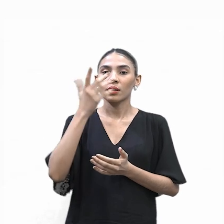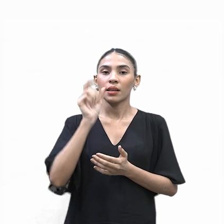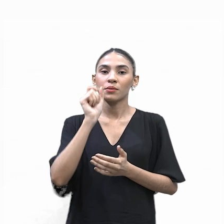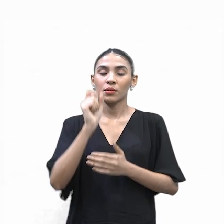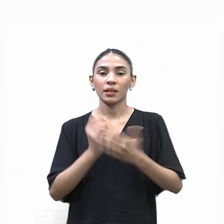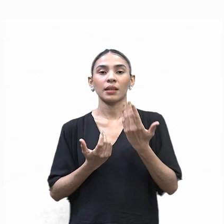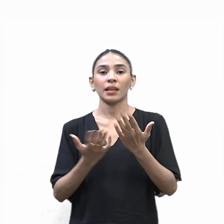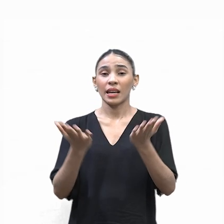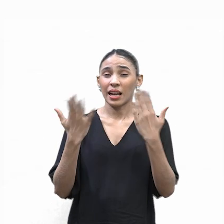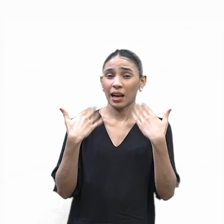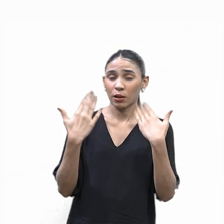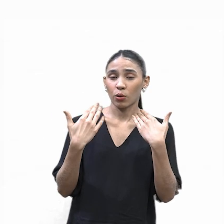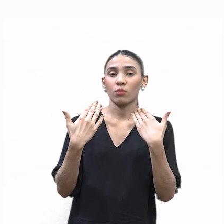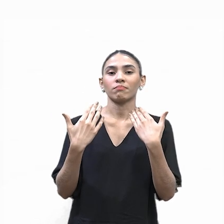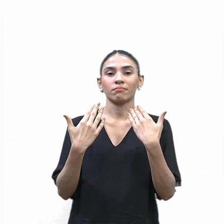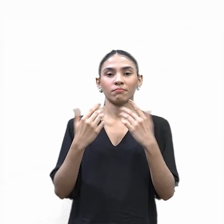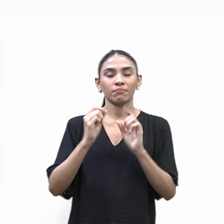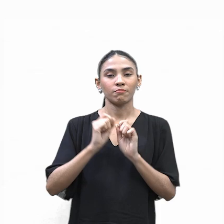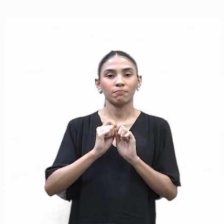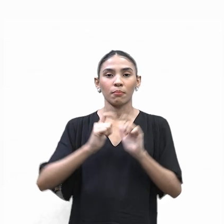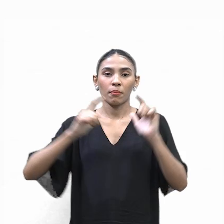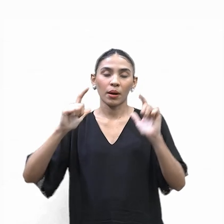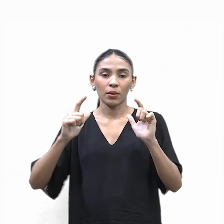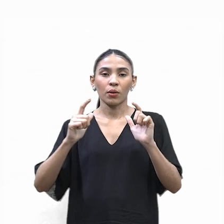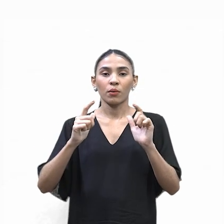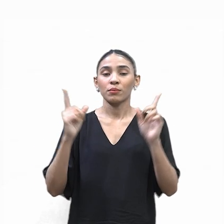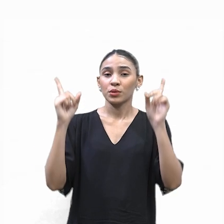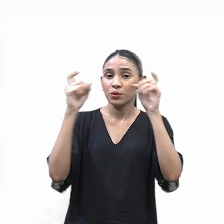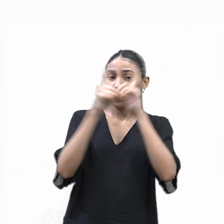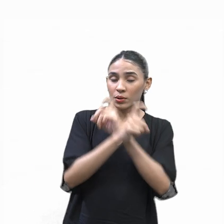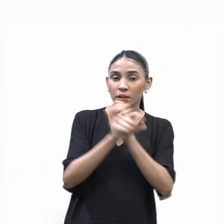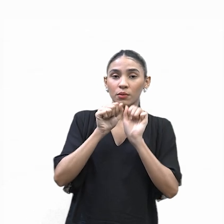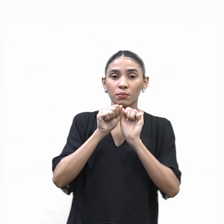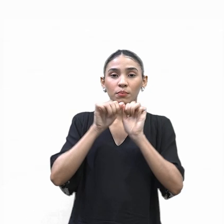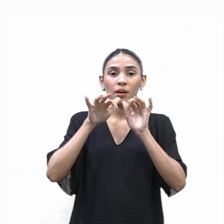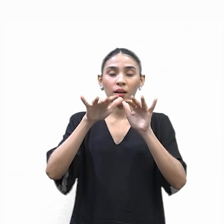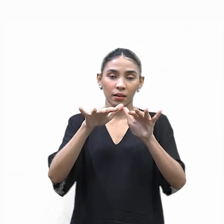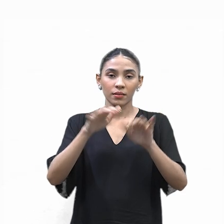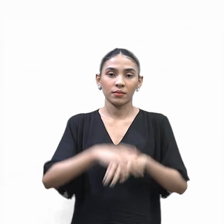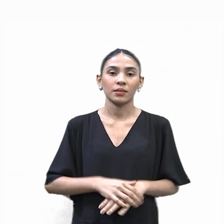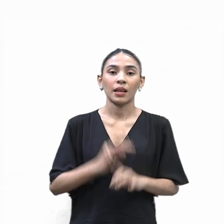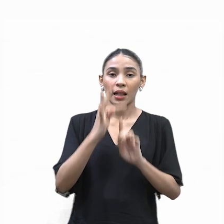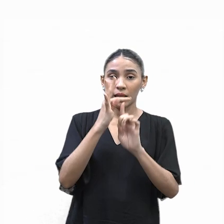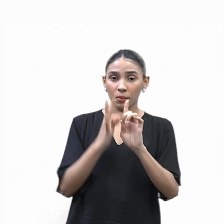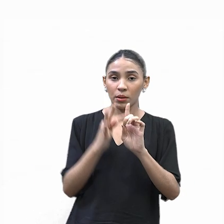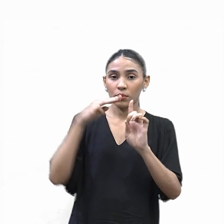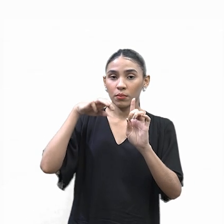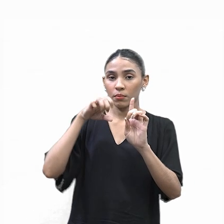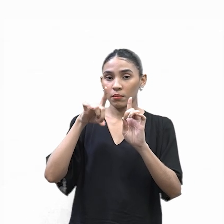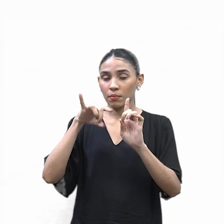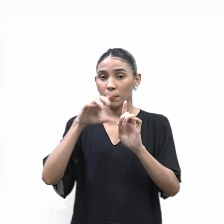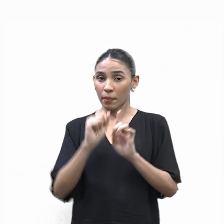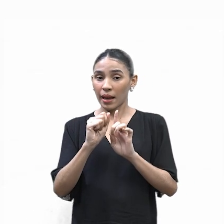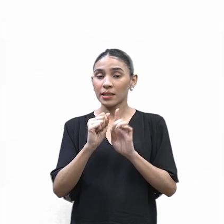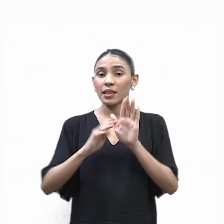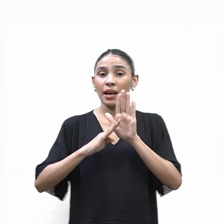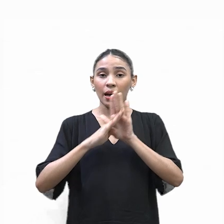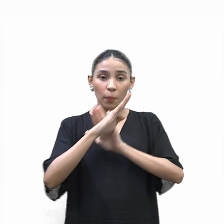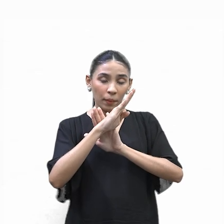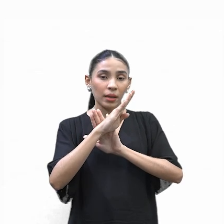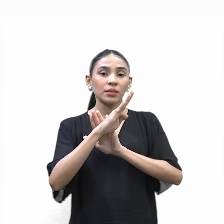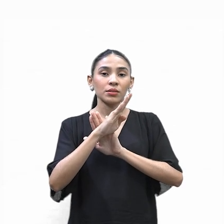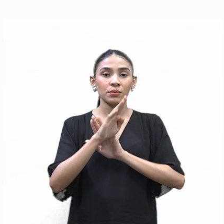de calor, dificultando a sua irradiação para o espaço. Isso faz com que a temperatura média do planeta se eleve ao